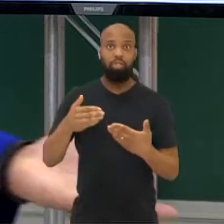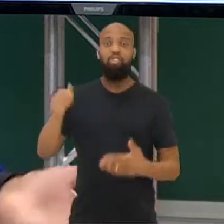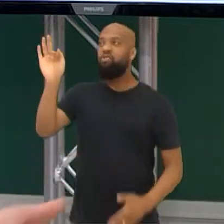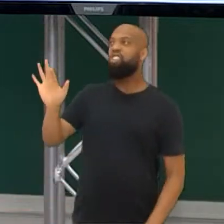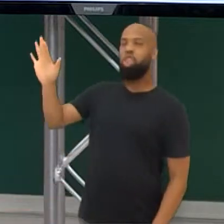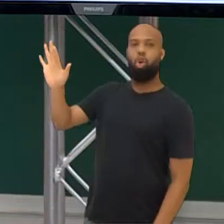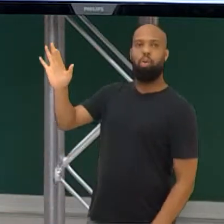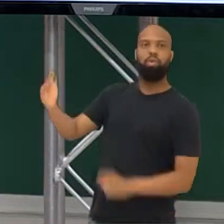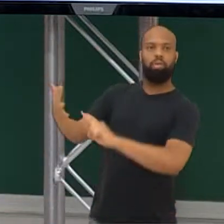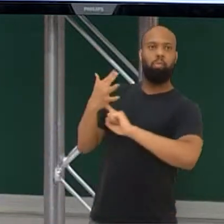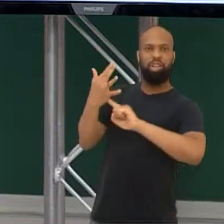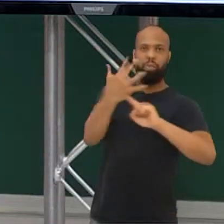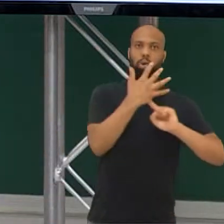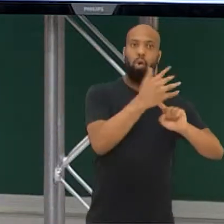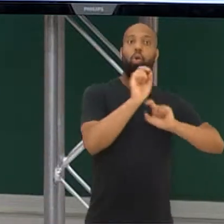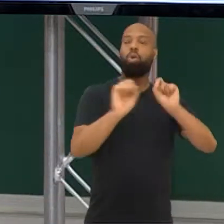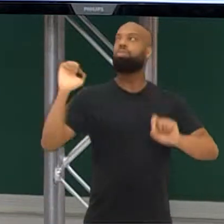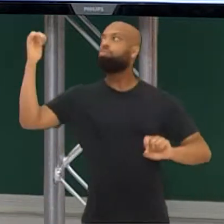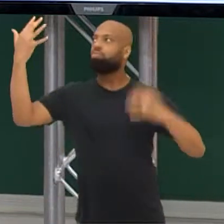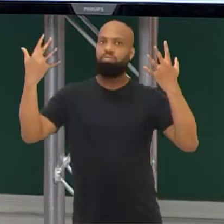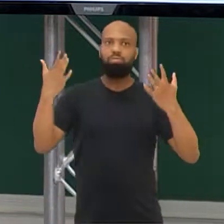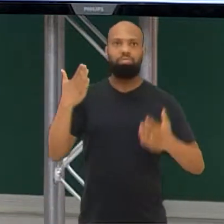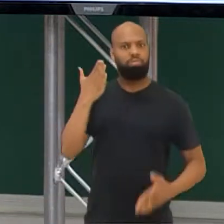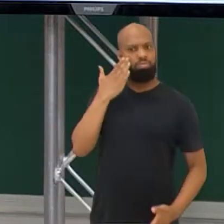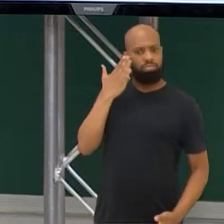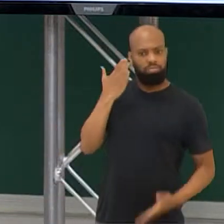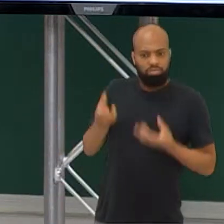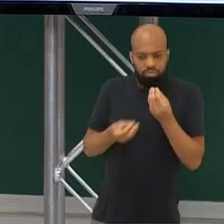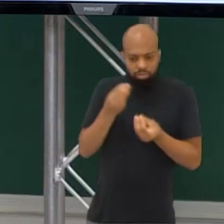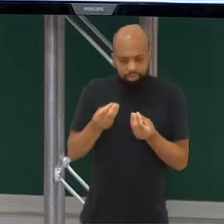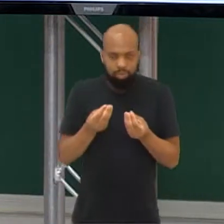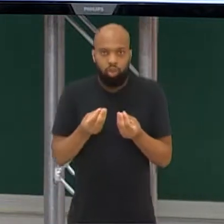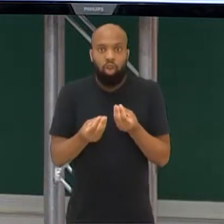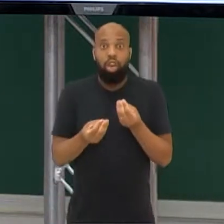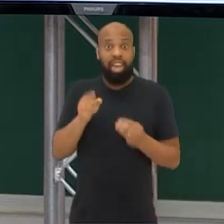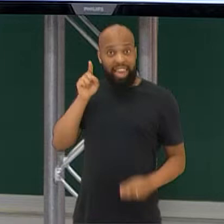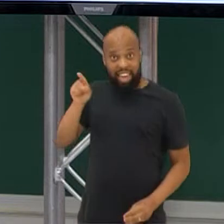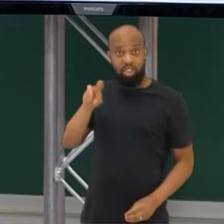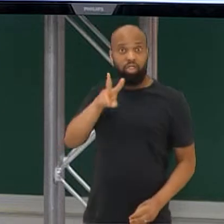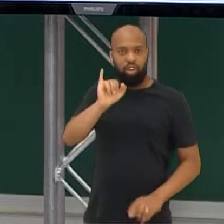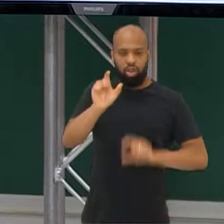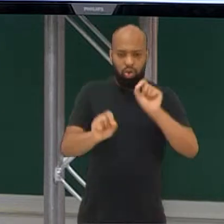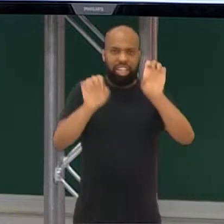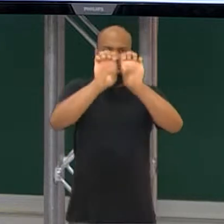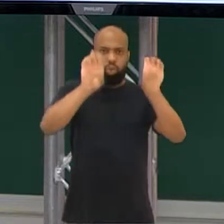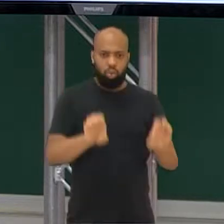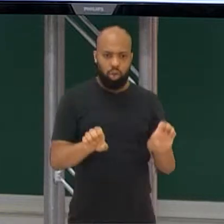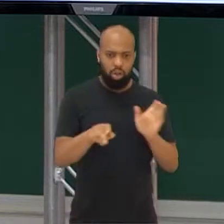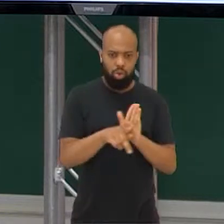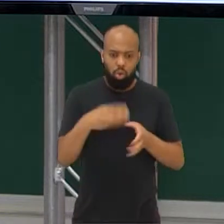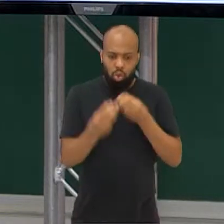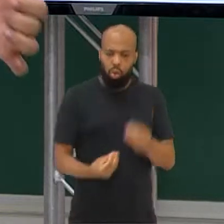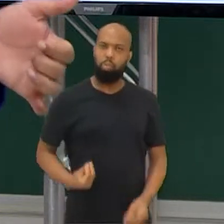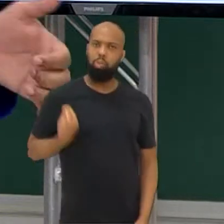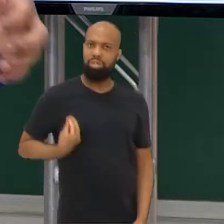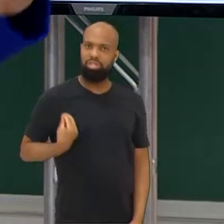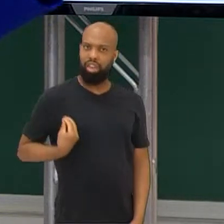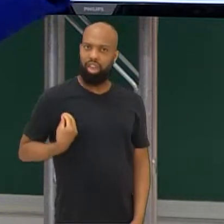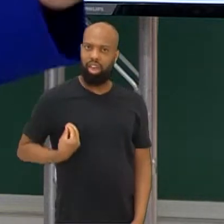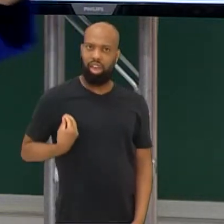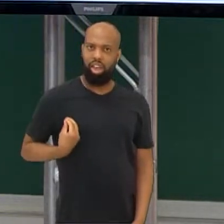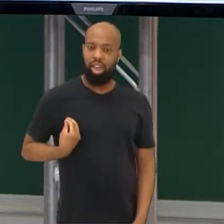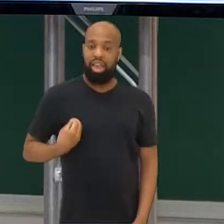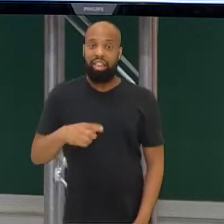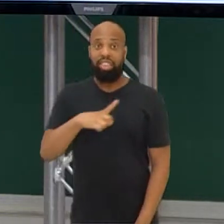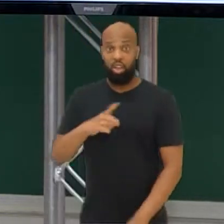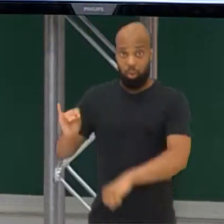aquilo que se apresenta aos nossos sentidos. Por isso, a fenomenologia vai estruturar a consciência do ser, ou seja, como representação do objeto fora